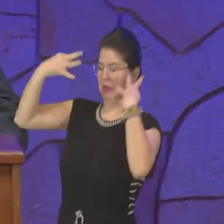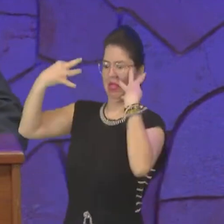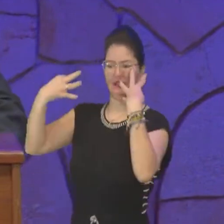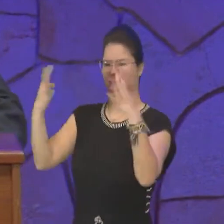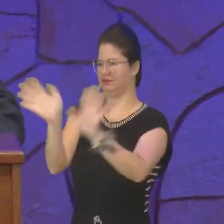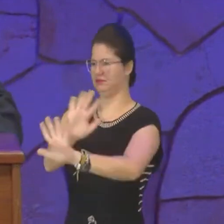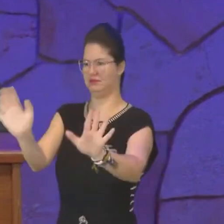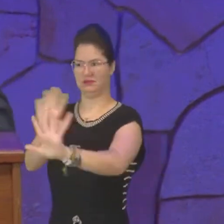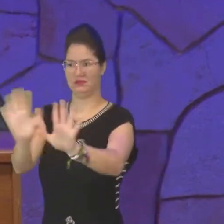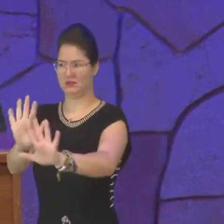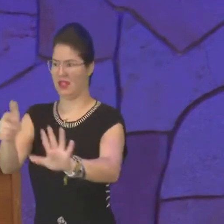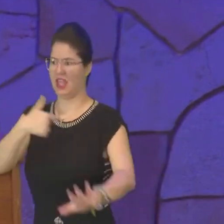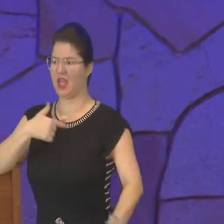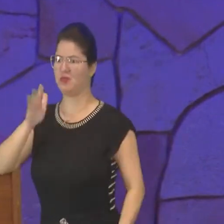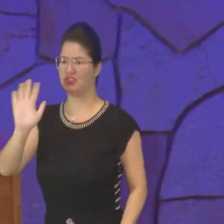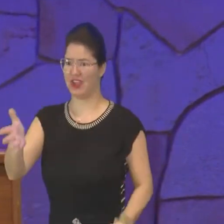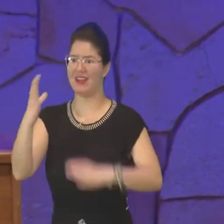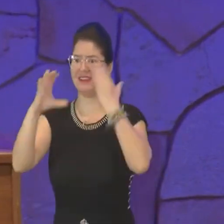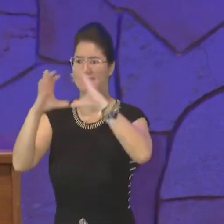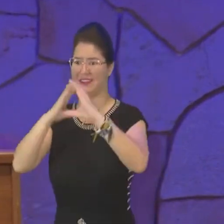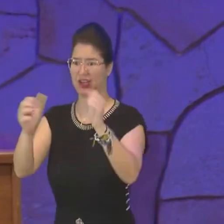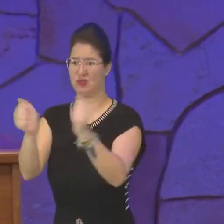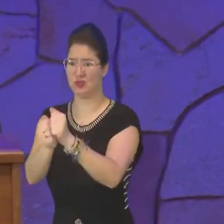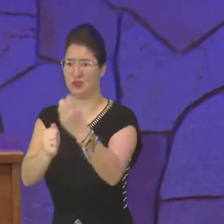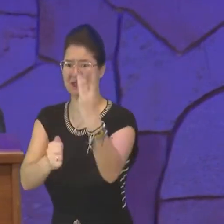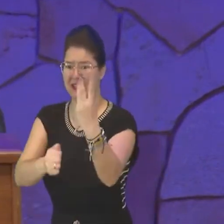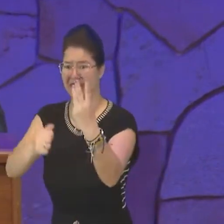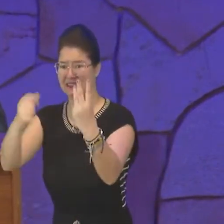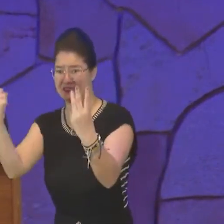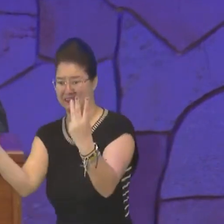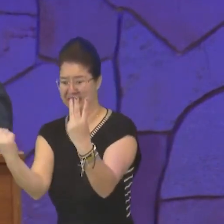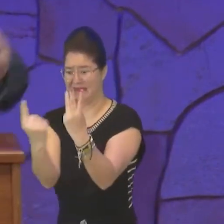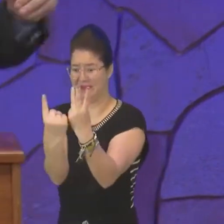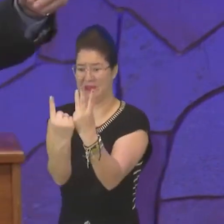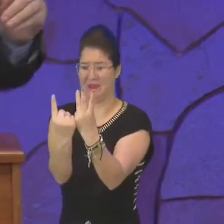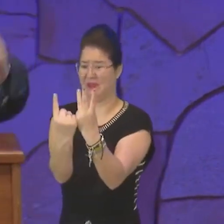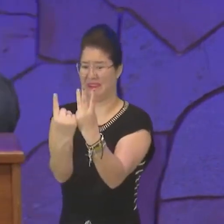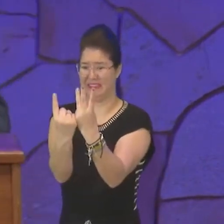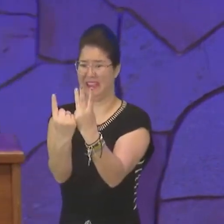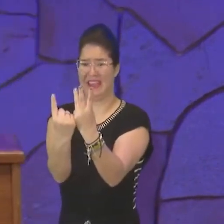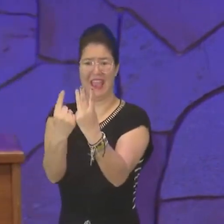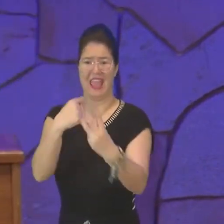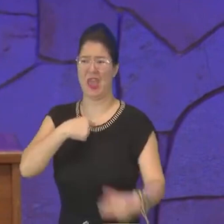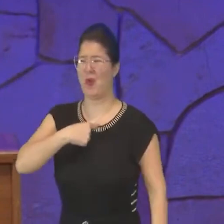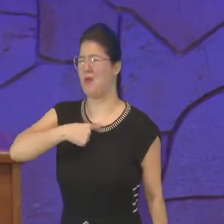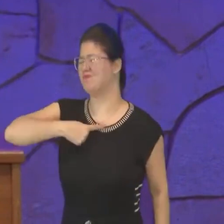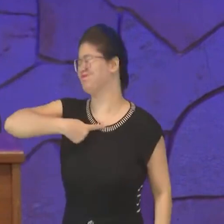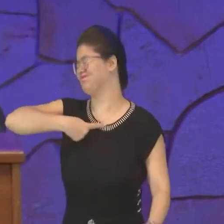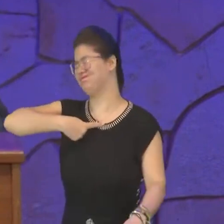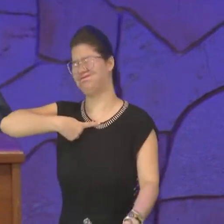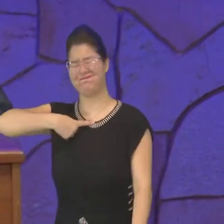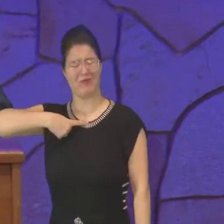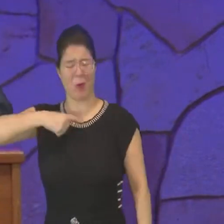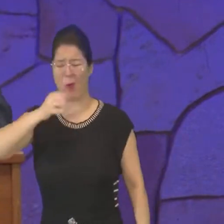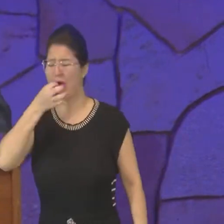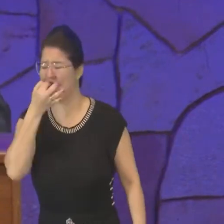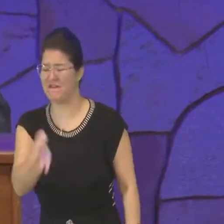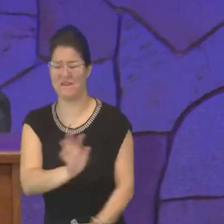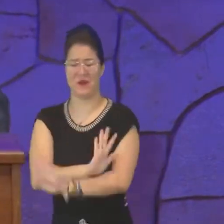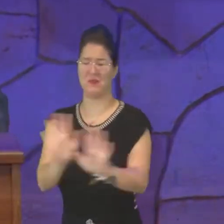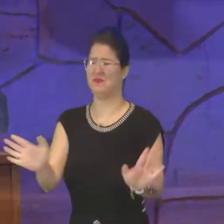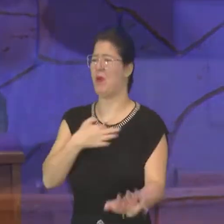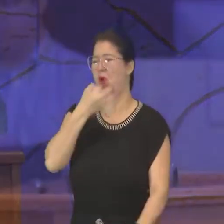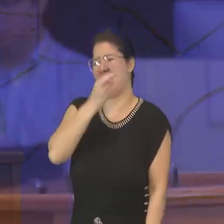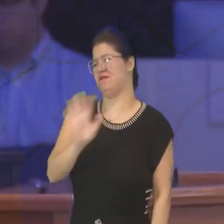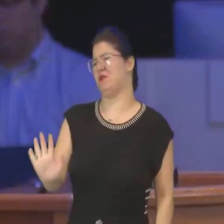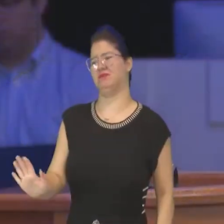quarteto foi horroroso. Eu fui muito mal. Silas lembra disso? Eu fui muito mal. O que